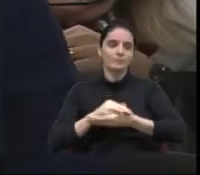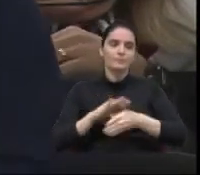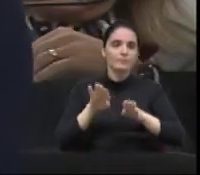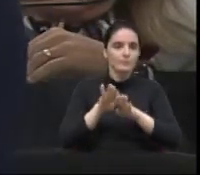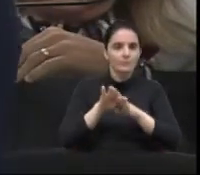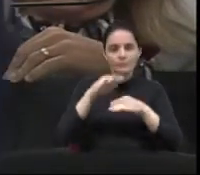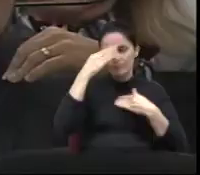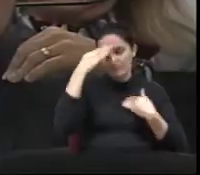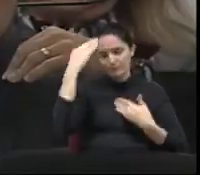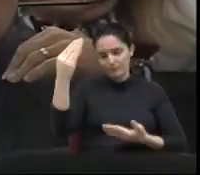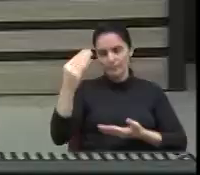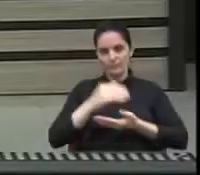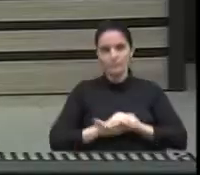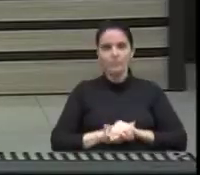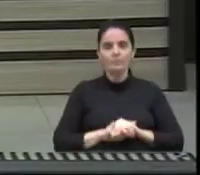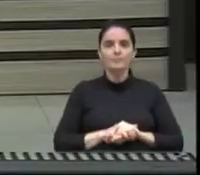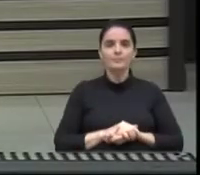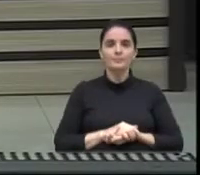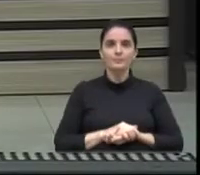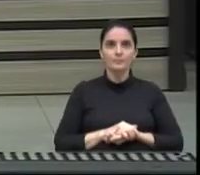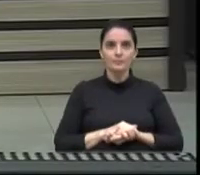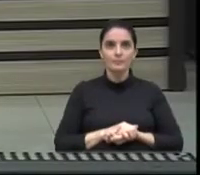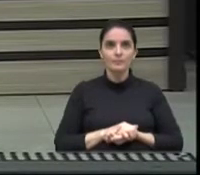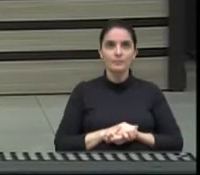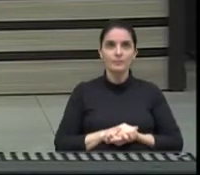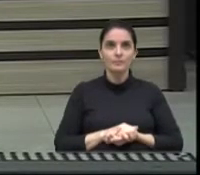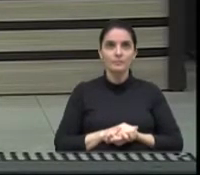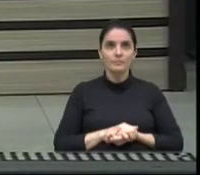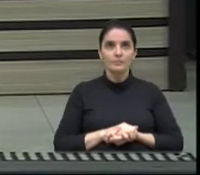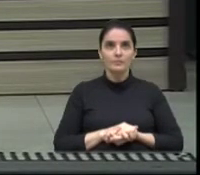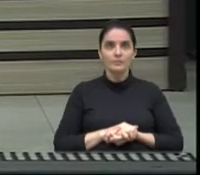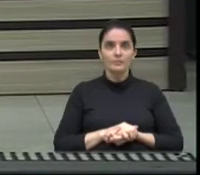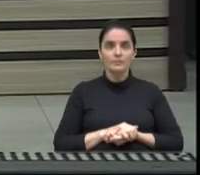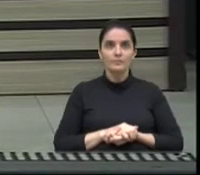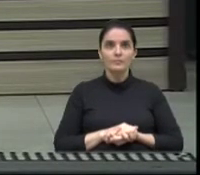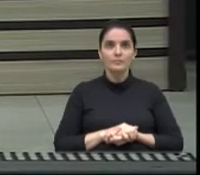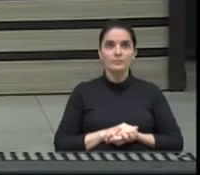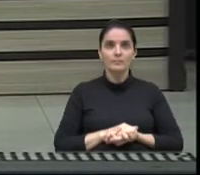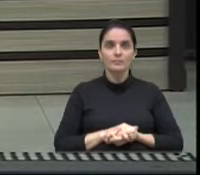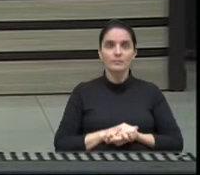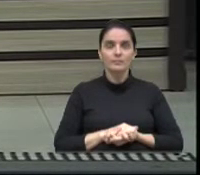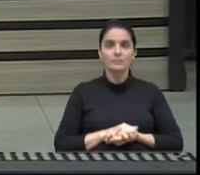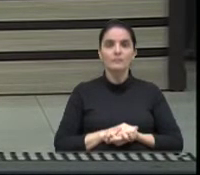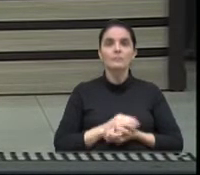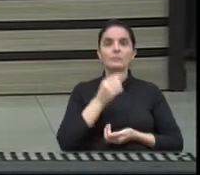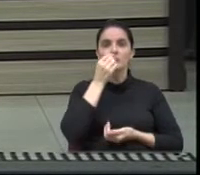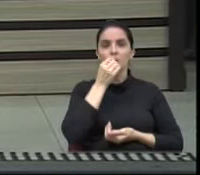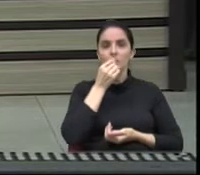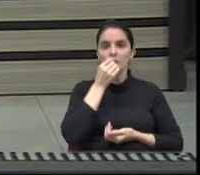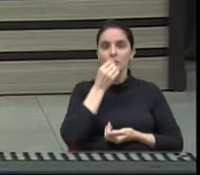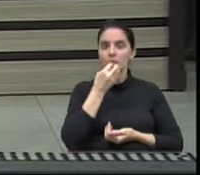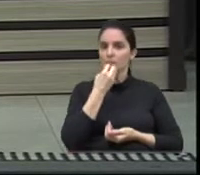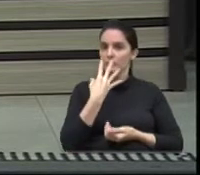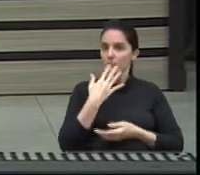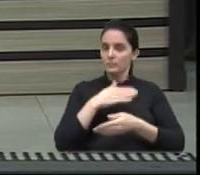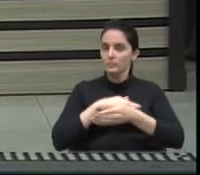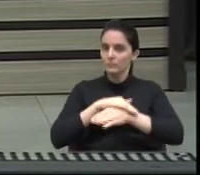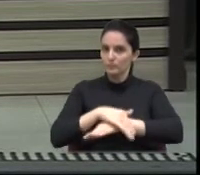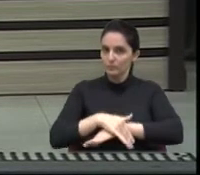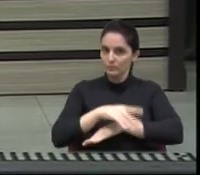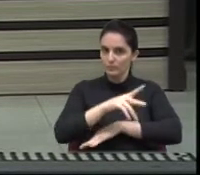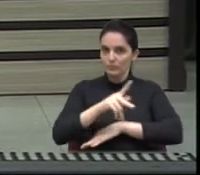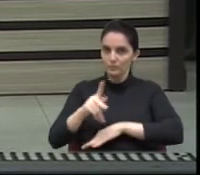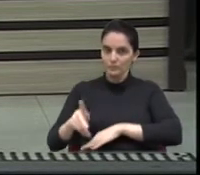Muito obrigada. Continue a discussão. Desejo discutir. Com a palavra, o vereador Estevão Nogueira. Boa noite, presidente, público